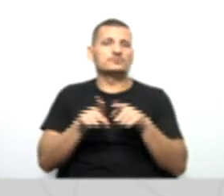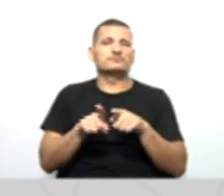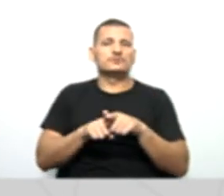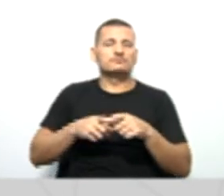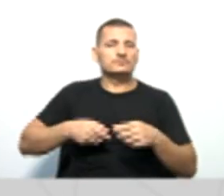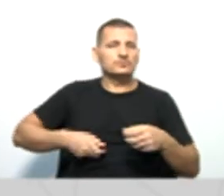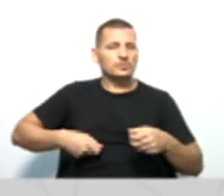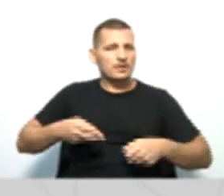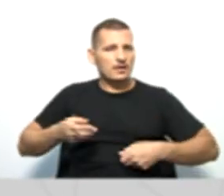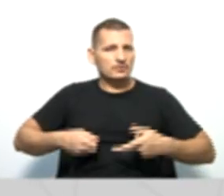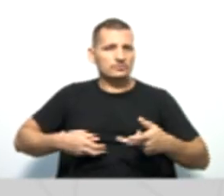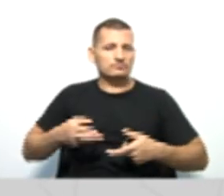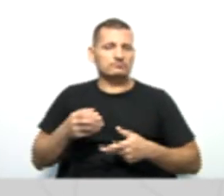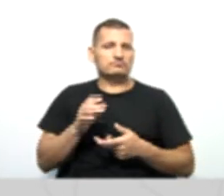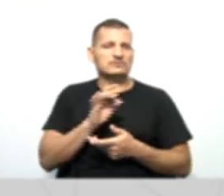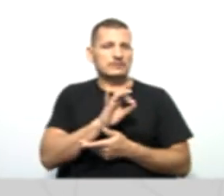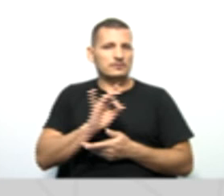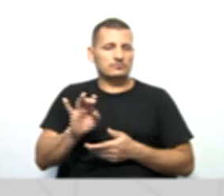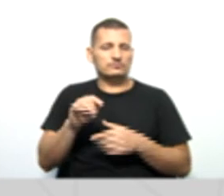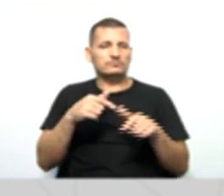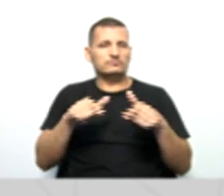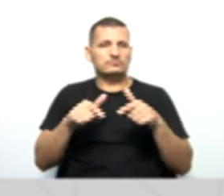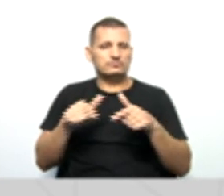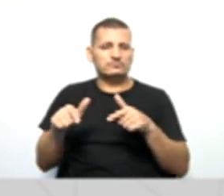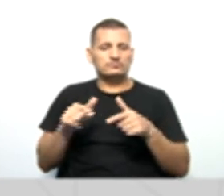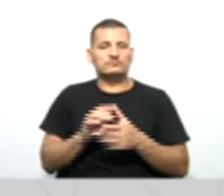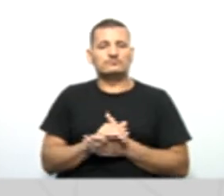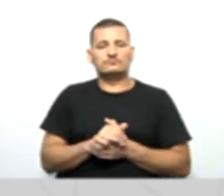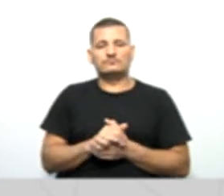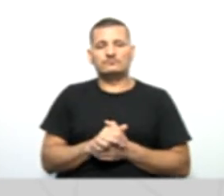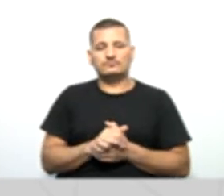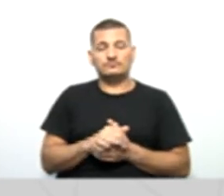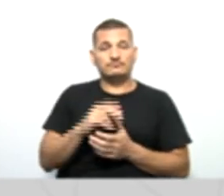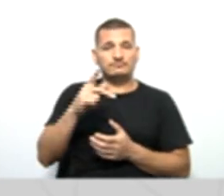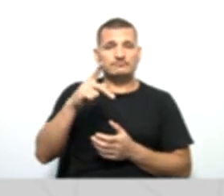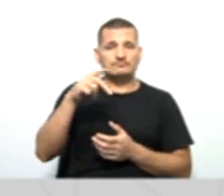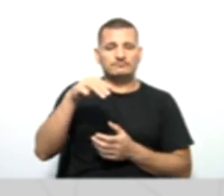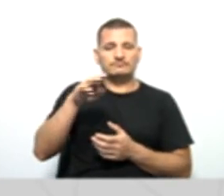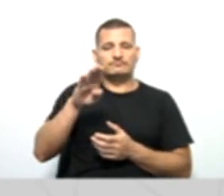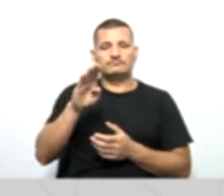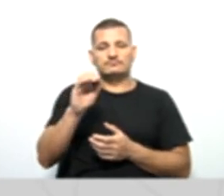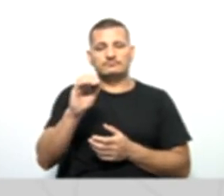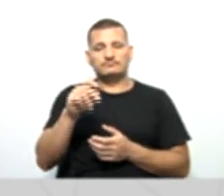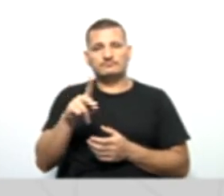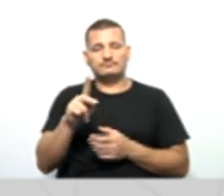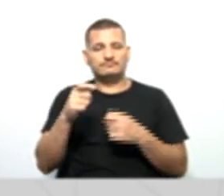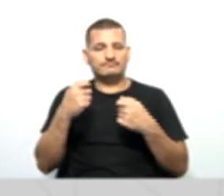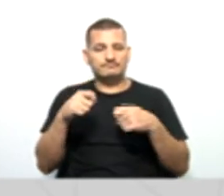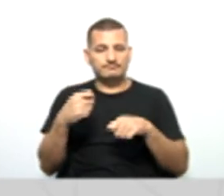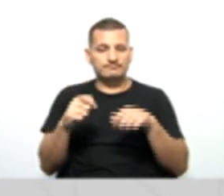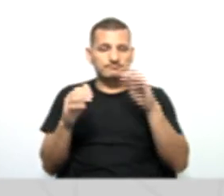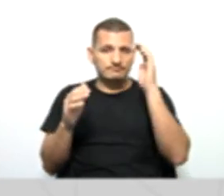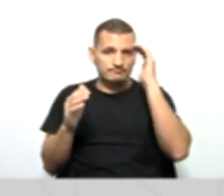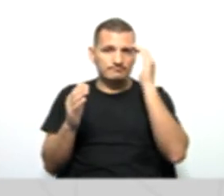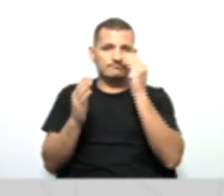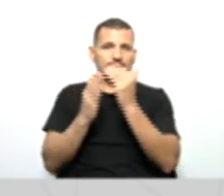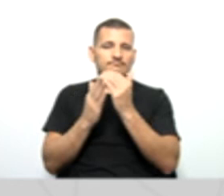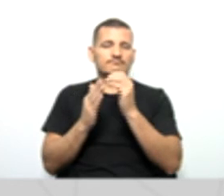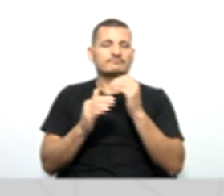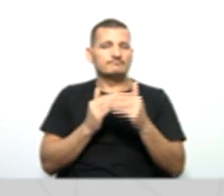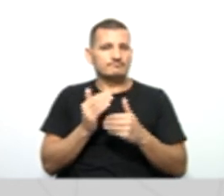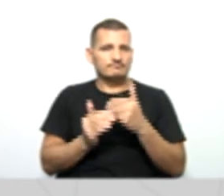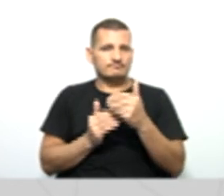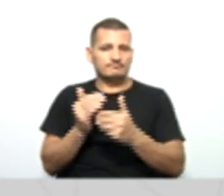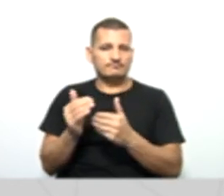cada atividade. Para isso, ainda segundo o PMBOK, é preciso obedecer aos seguintes